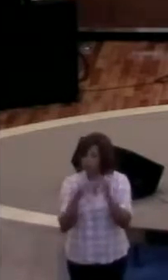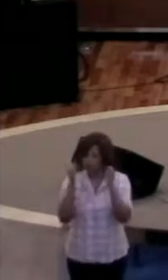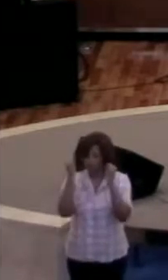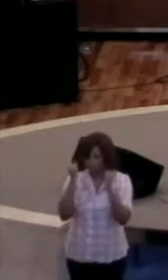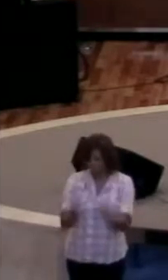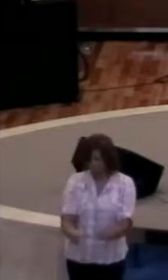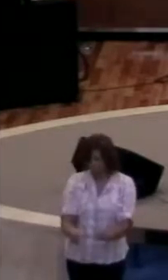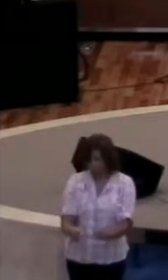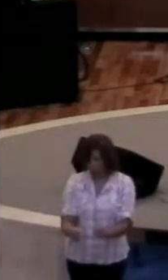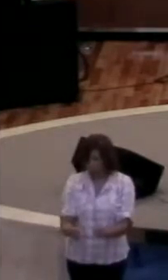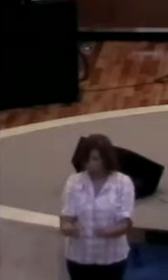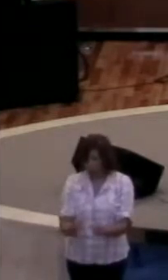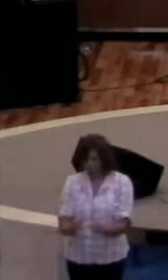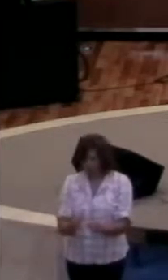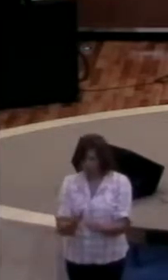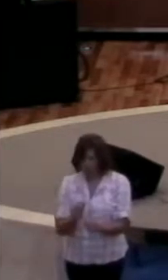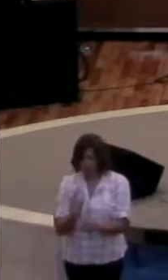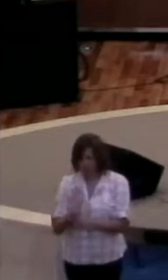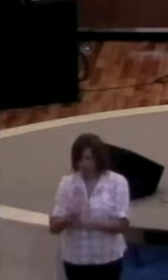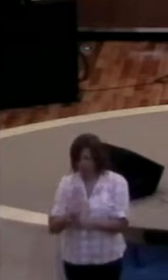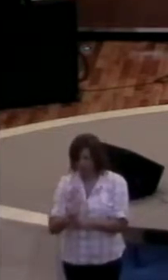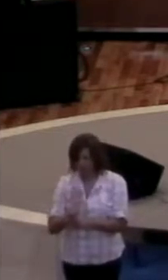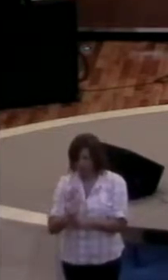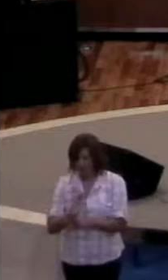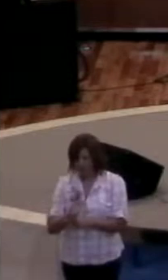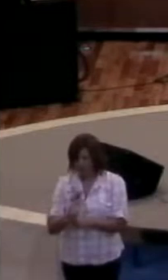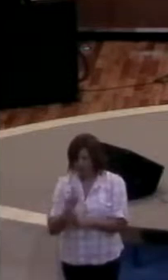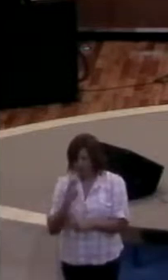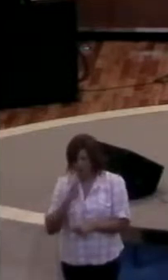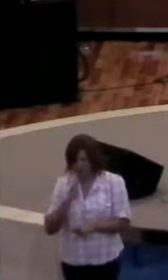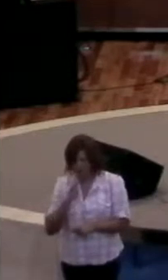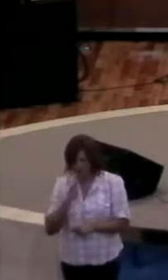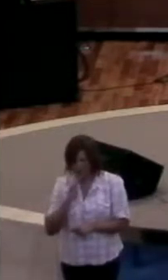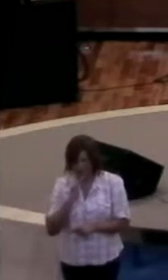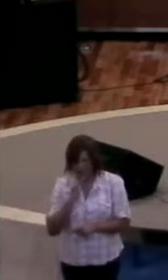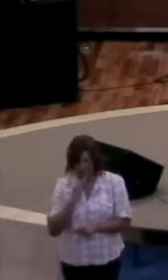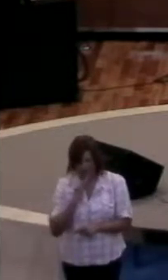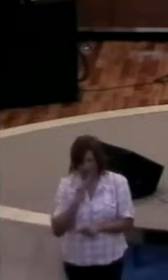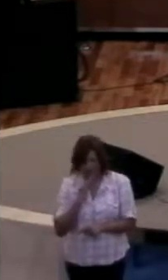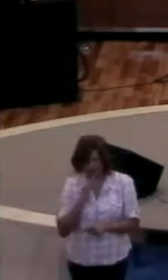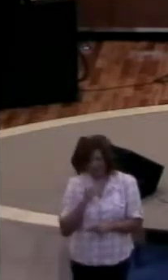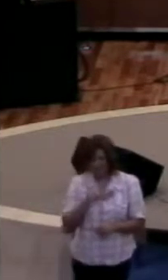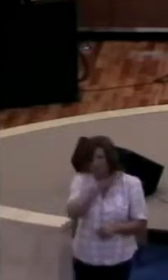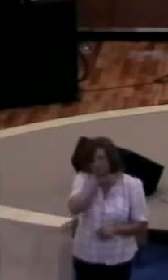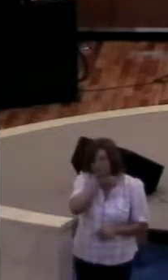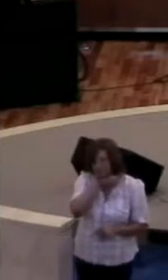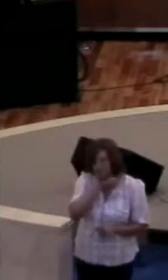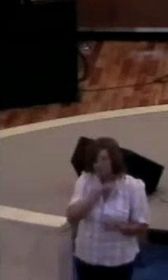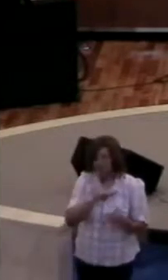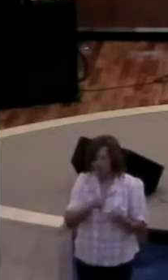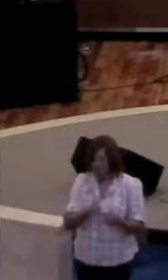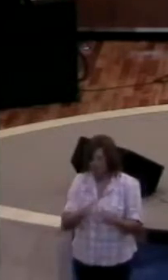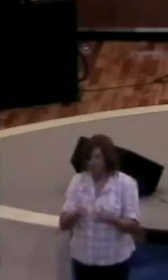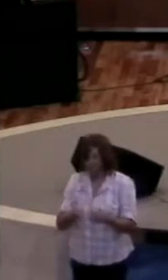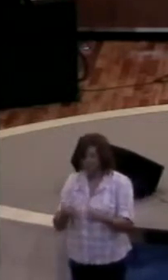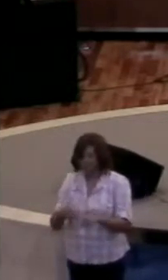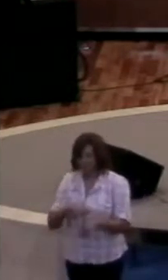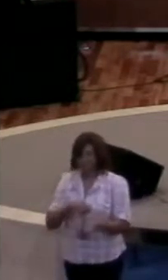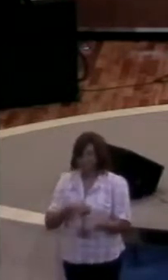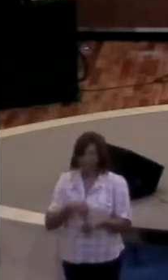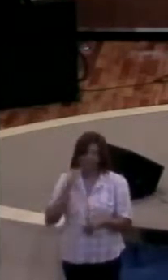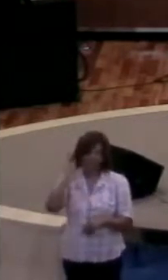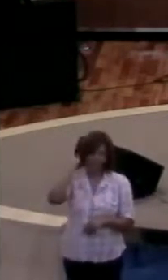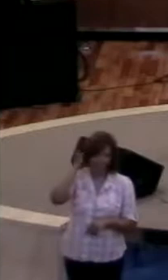por aí, onde ele viu os bichos iam atrás. Então alguns falam que quando a família de Jesus passava, os animais iam atrás, os